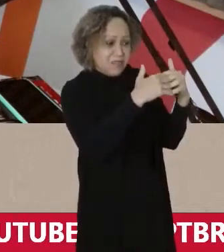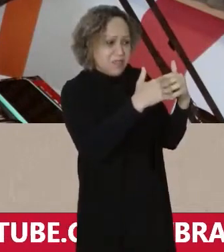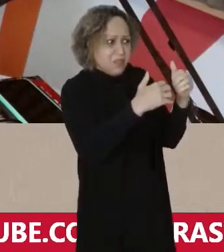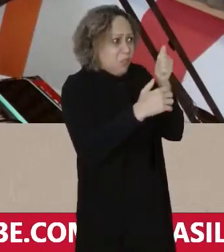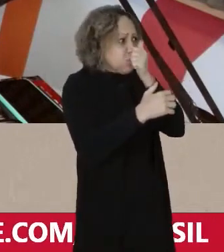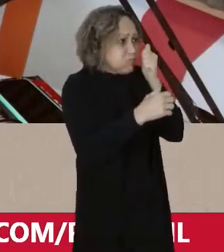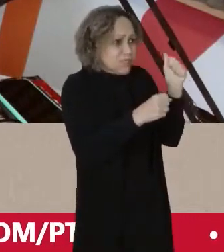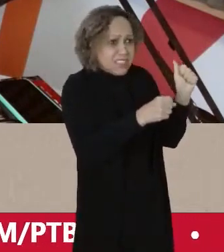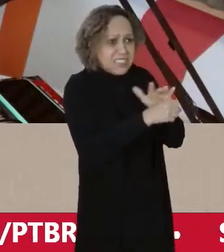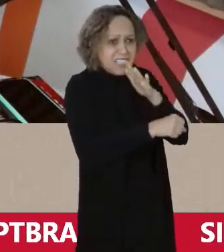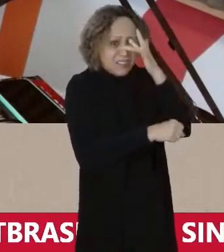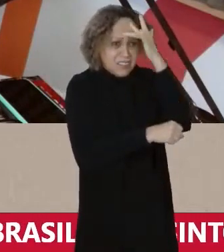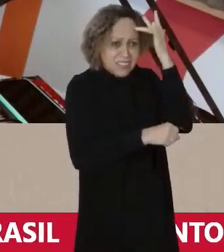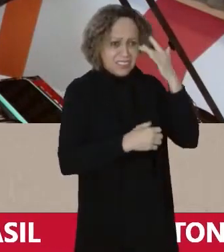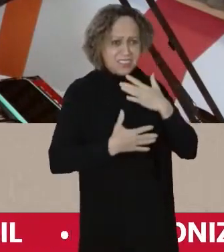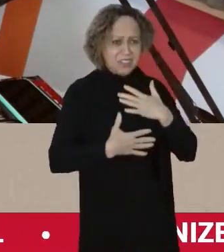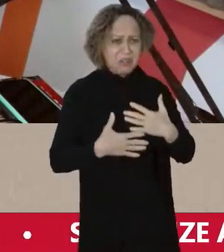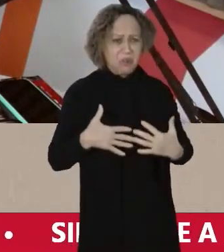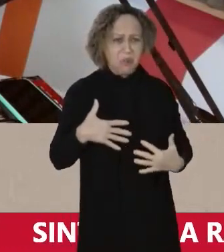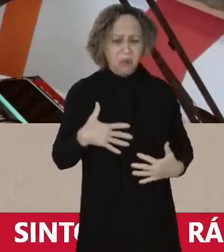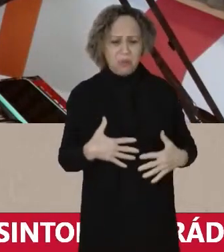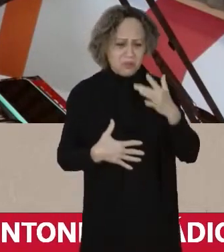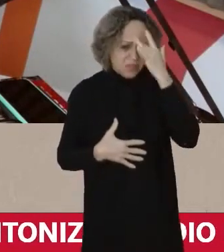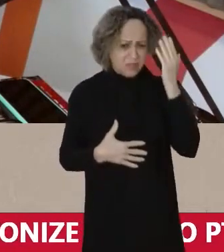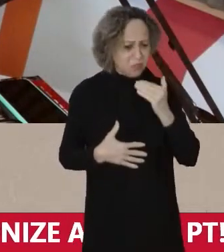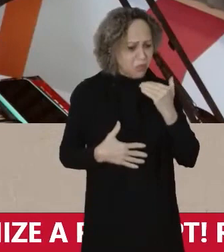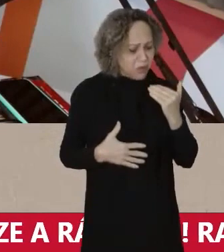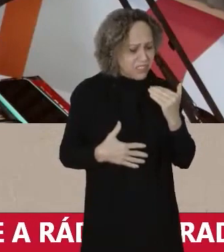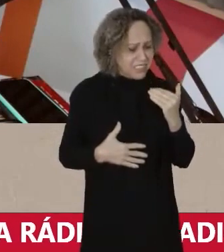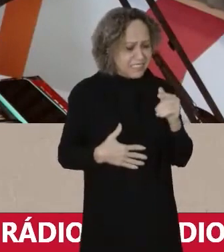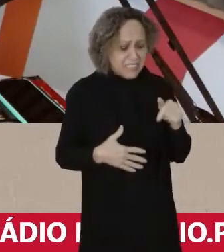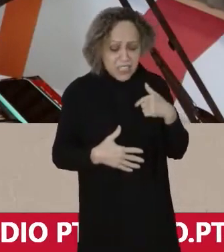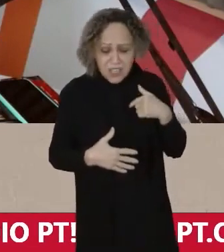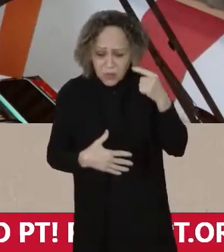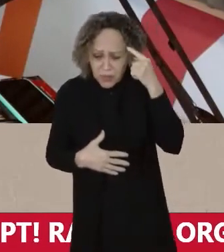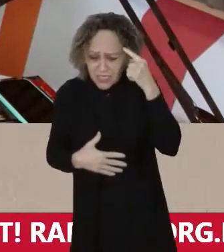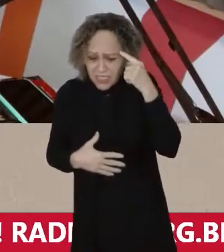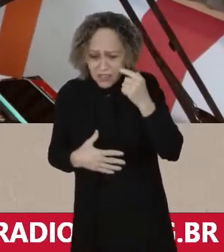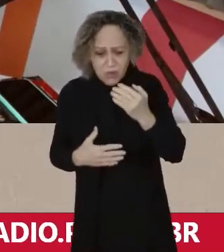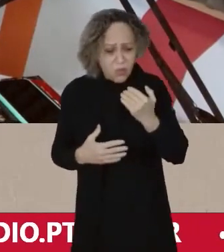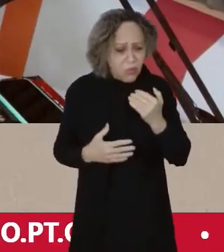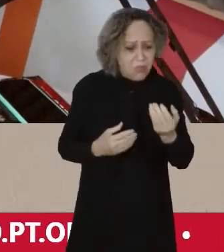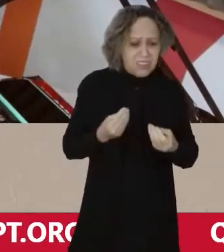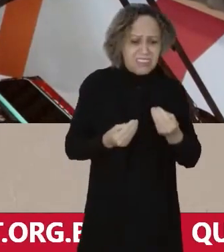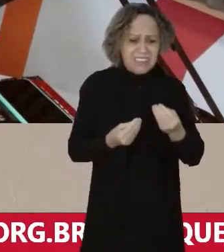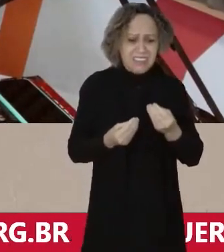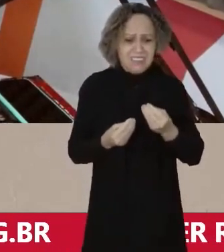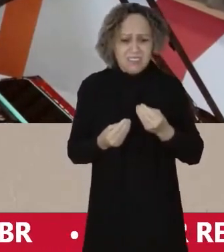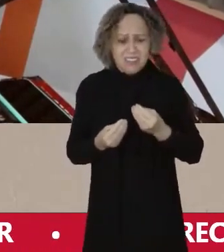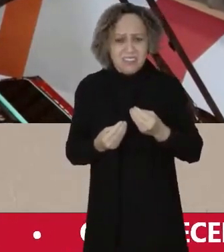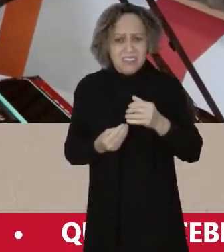Gente, eu quando pensei em alimentar, eu dormi, acordei, perdi uma filha em março,